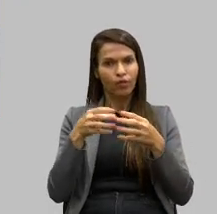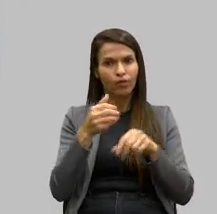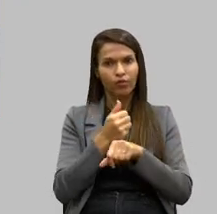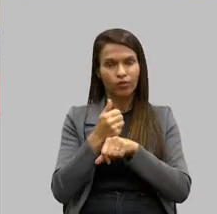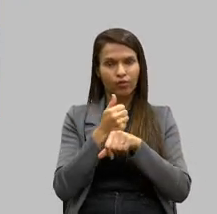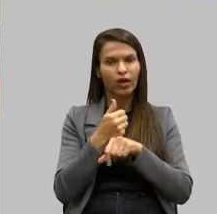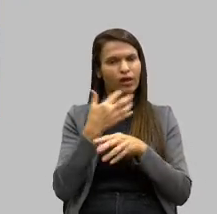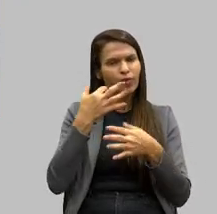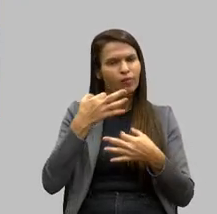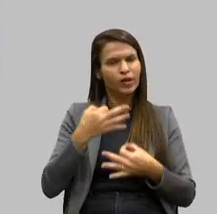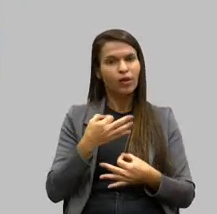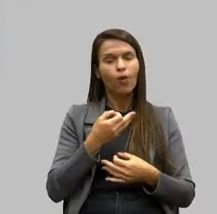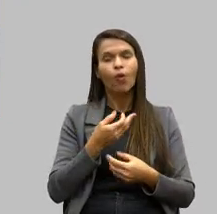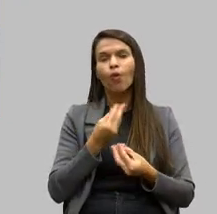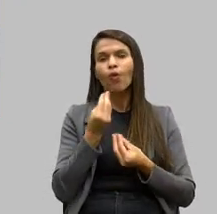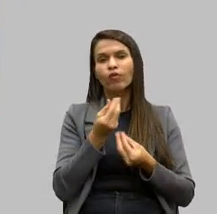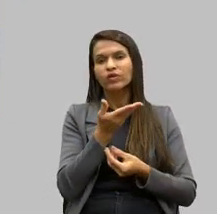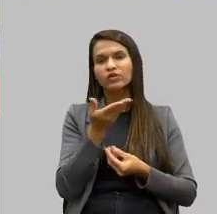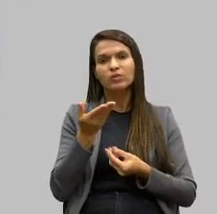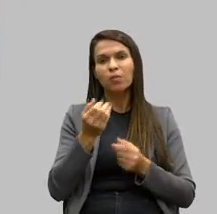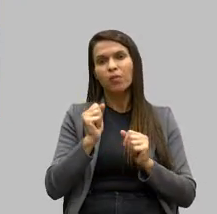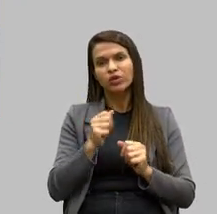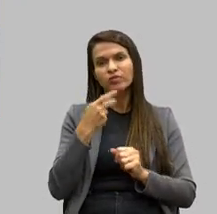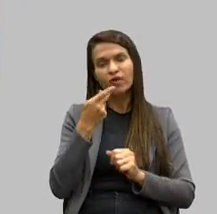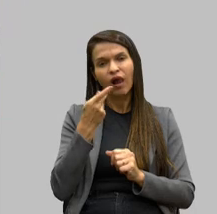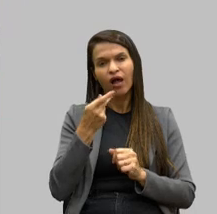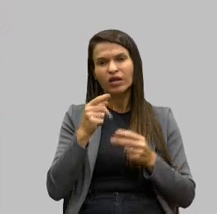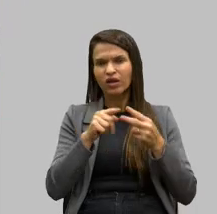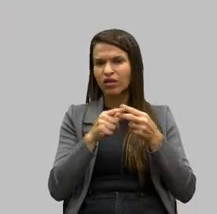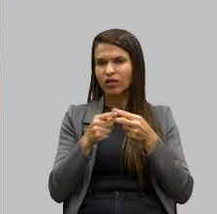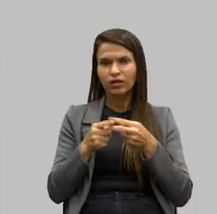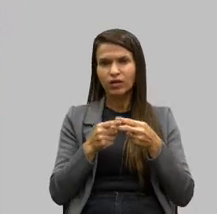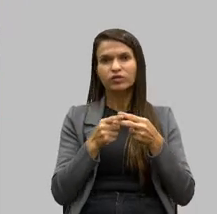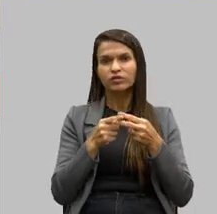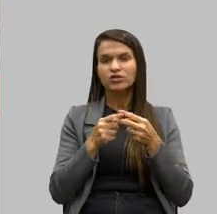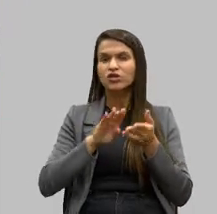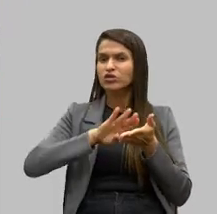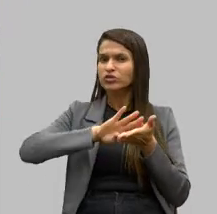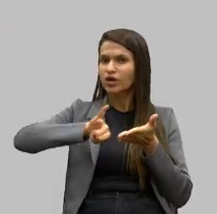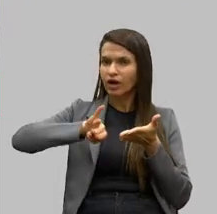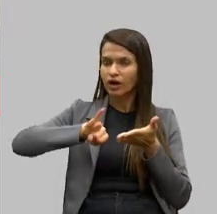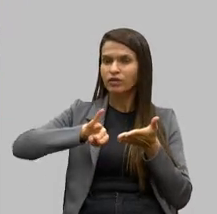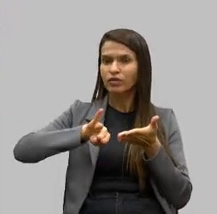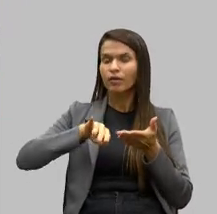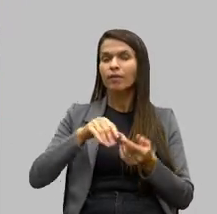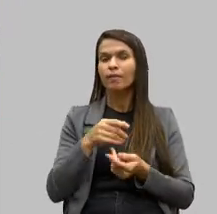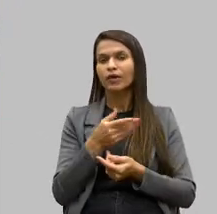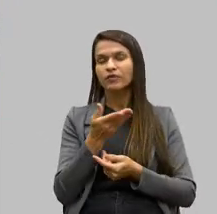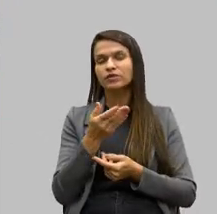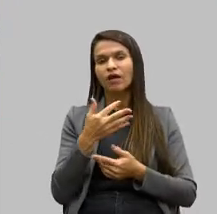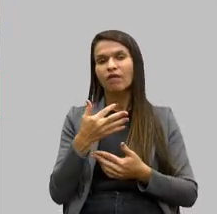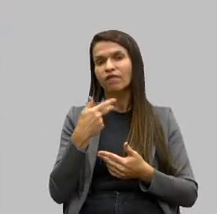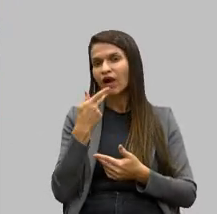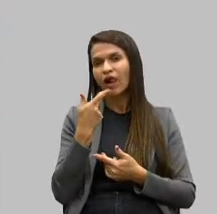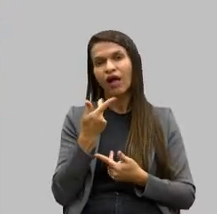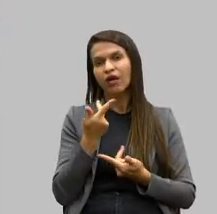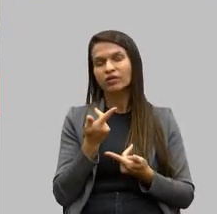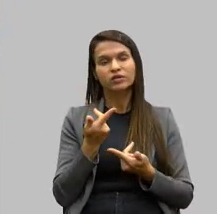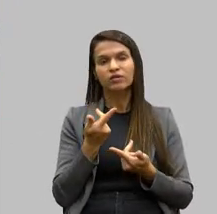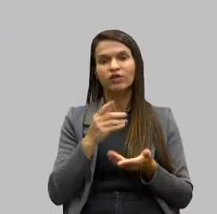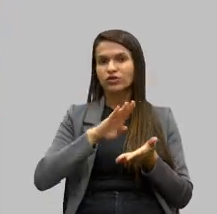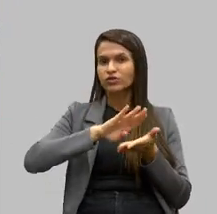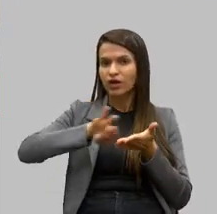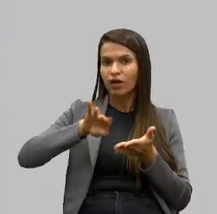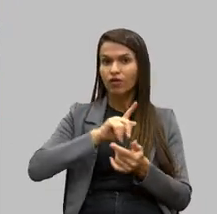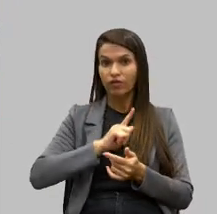vocês podem afirmar que nem esse reajuste será retirado, porque, para você afirmar que não será retirado, já que o